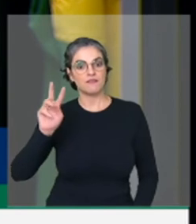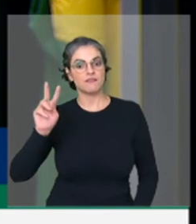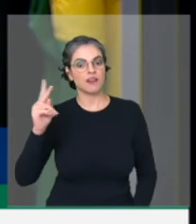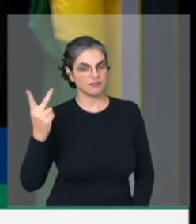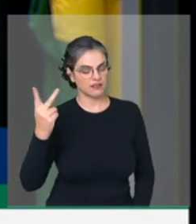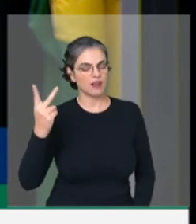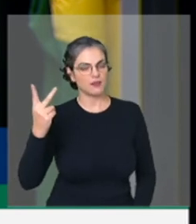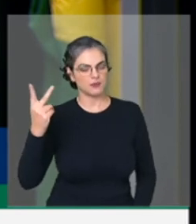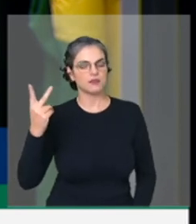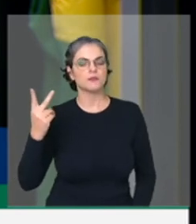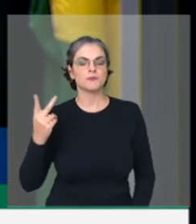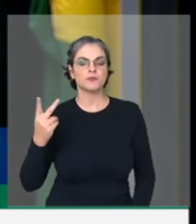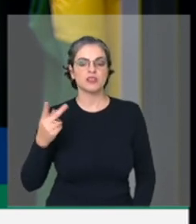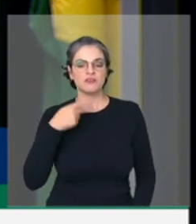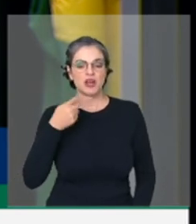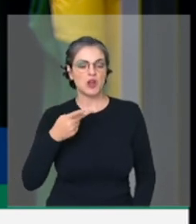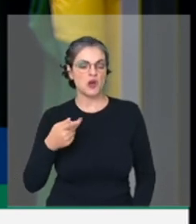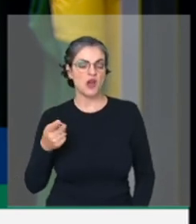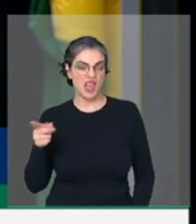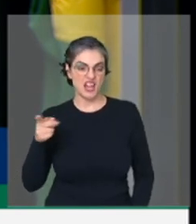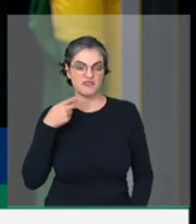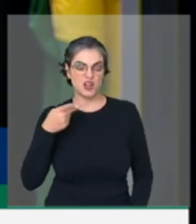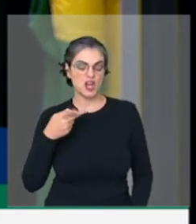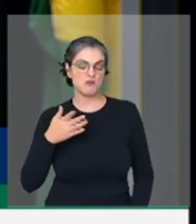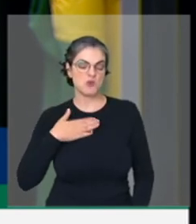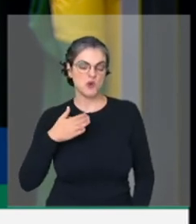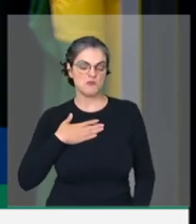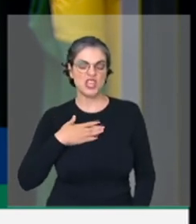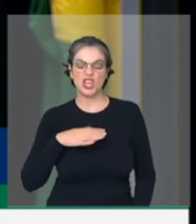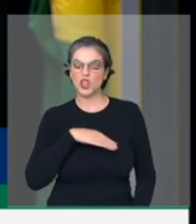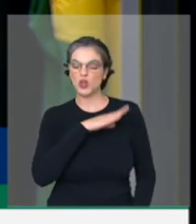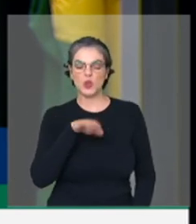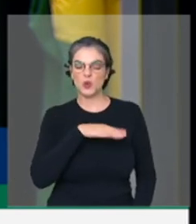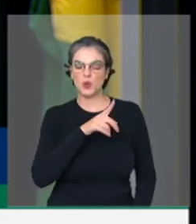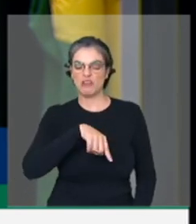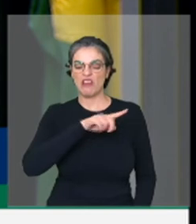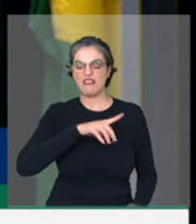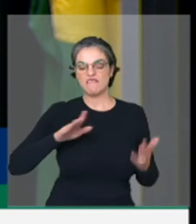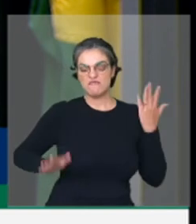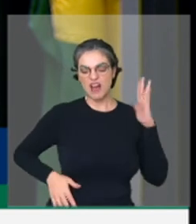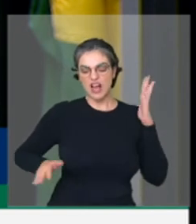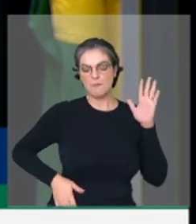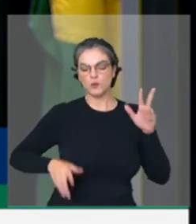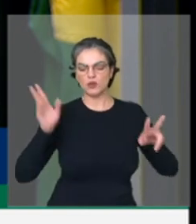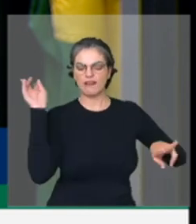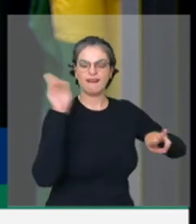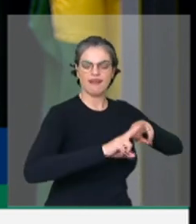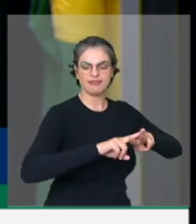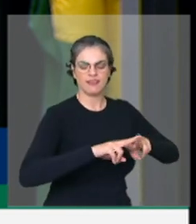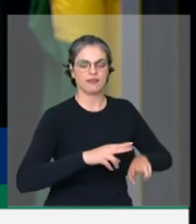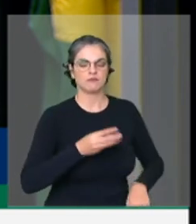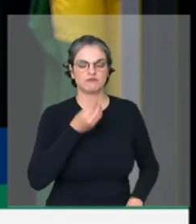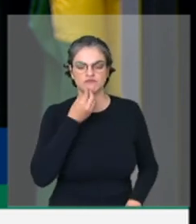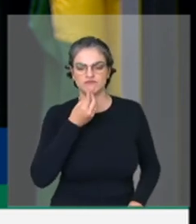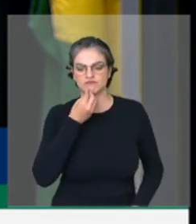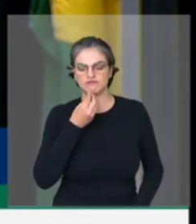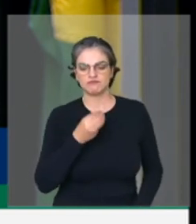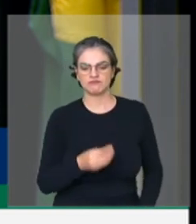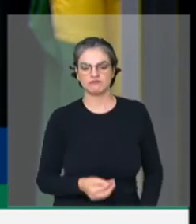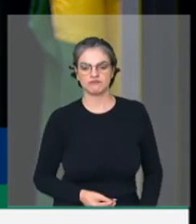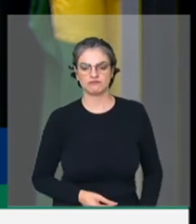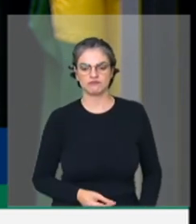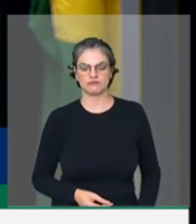falou: eu, por mim, colocava todos esses vagabundos todos na cadeia. Aponta para